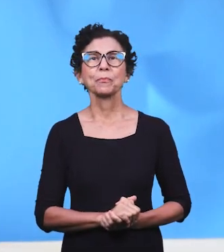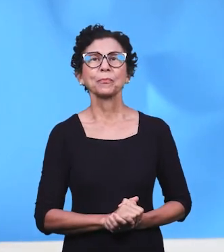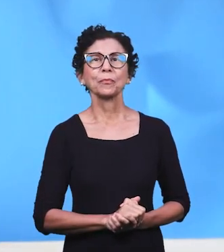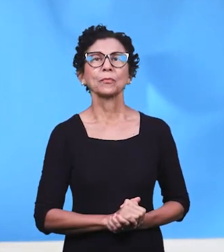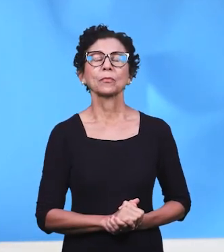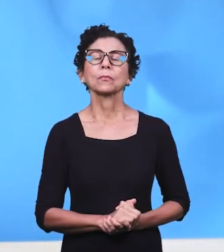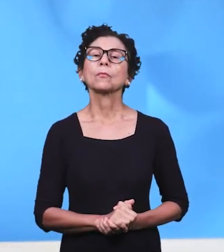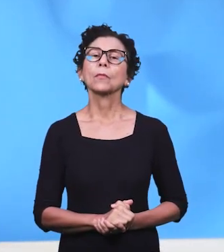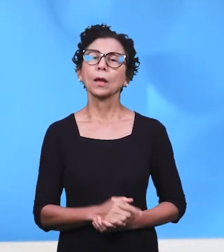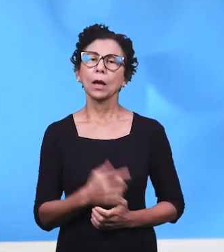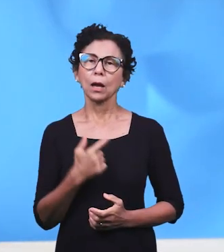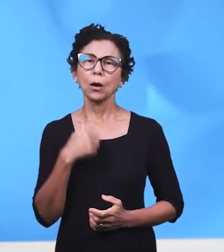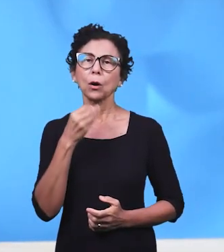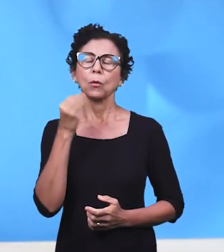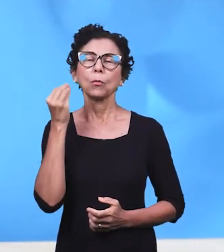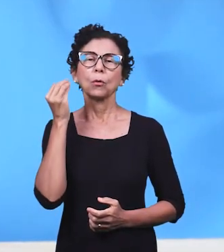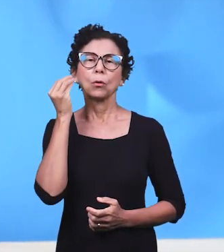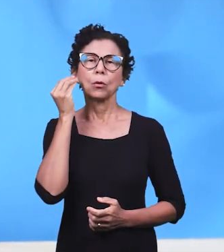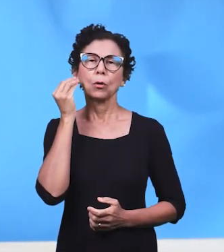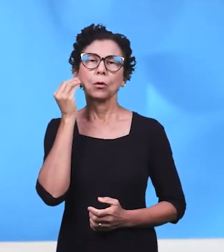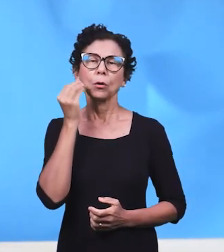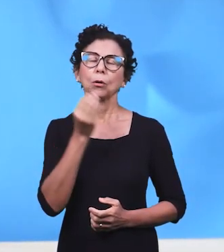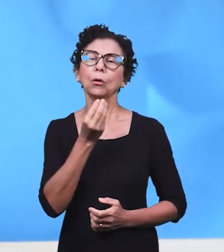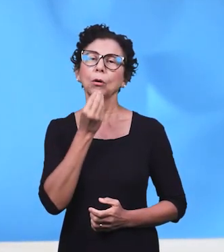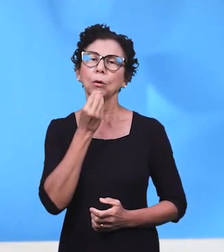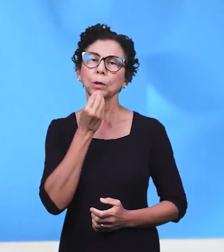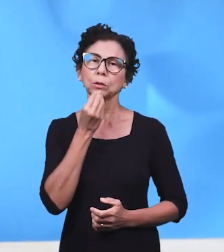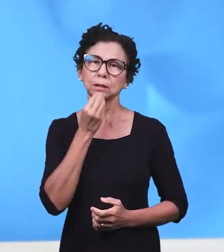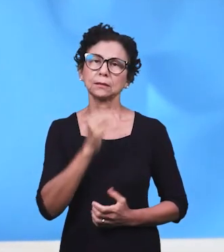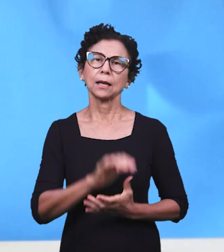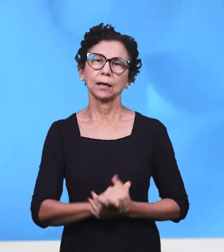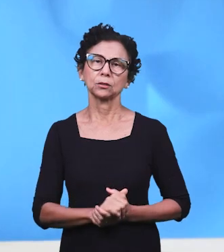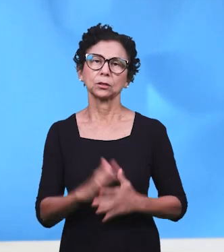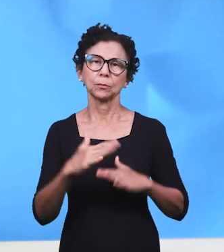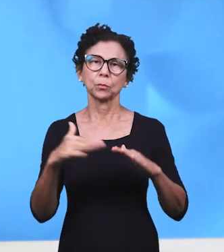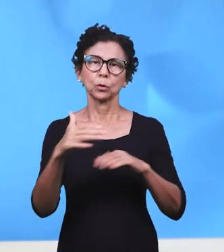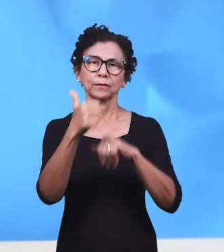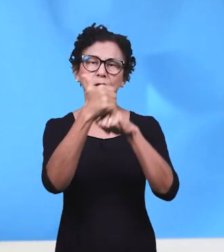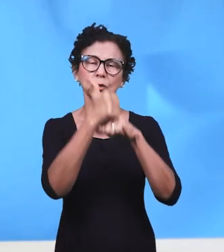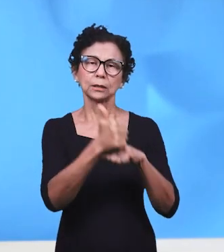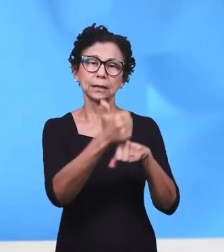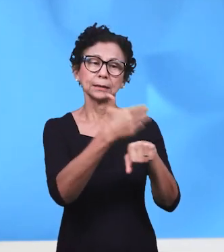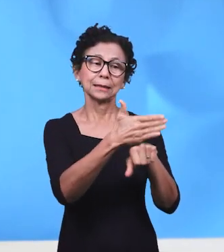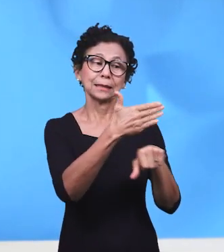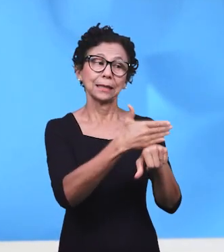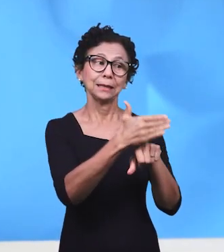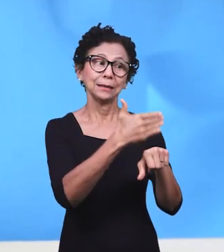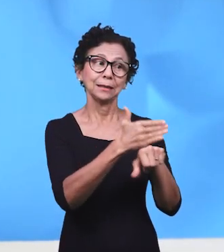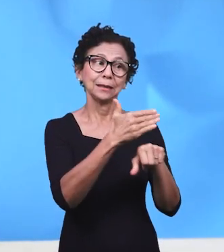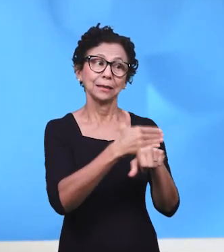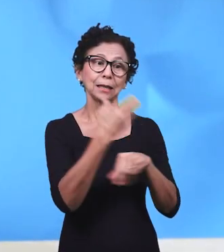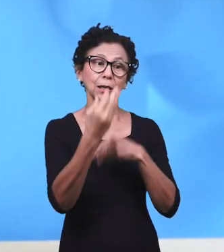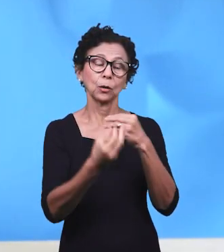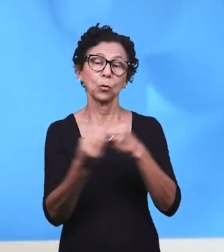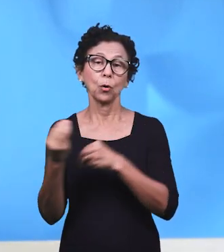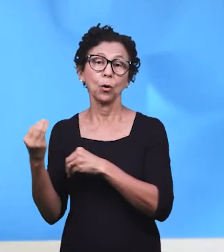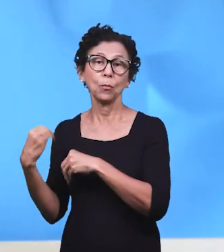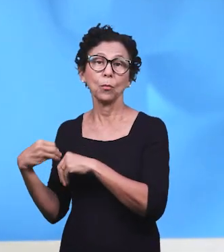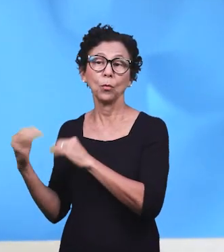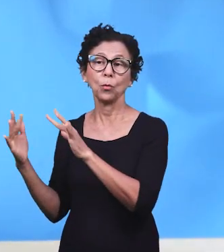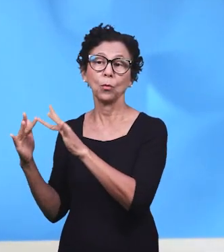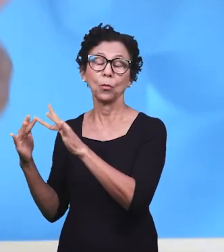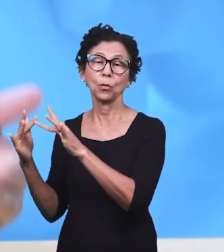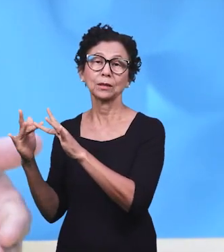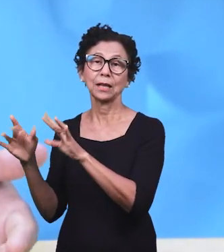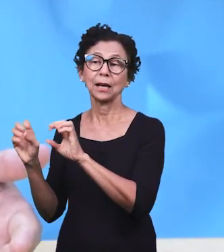de treinar vários cuidadosos e também técnicos de enfermagem para poder saber como conduzir. Porque tem também a